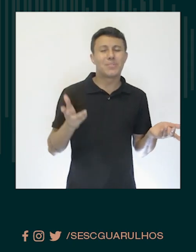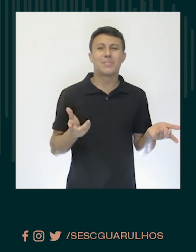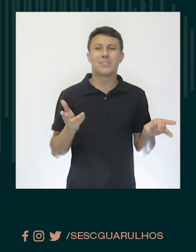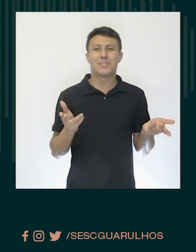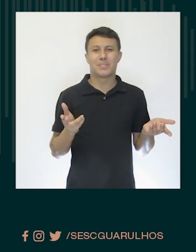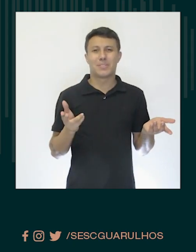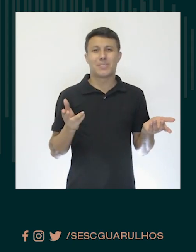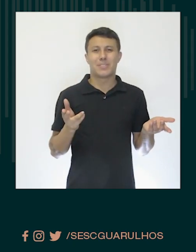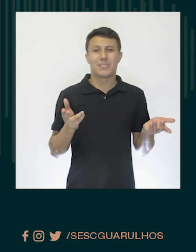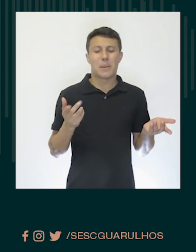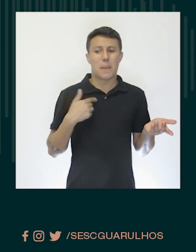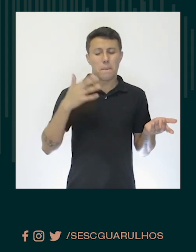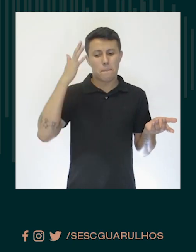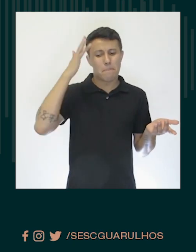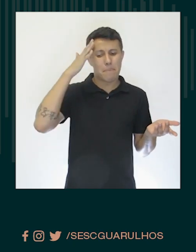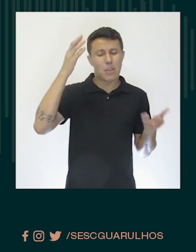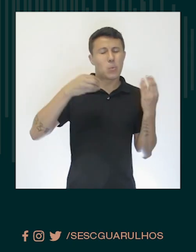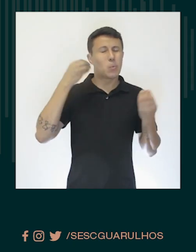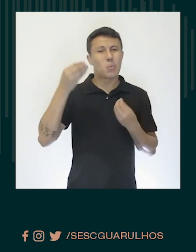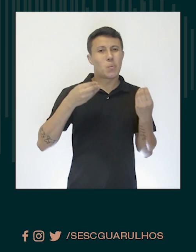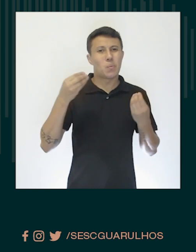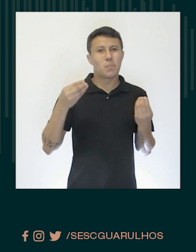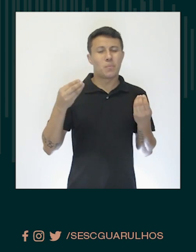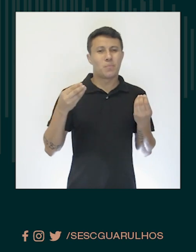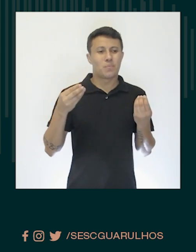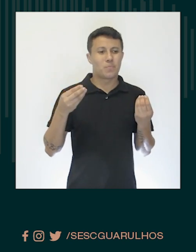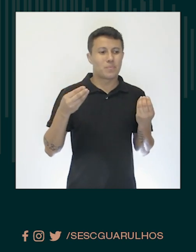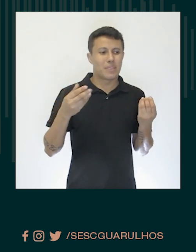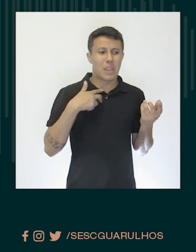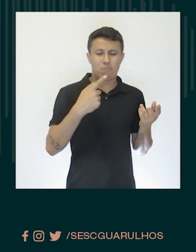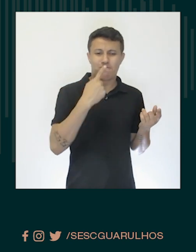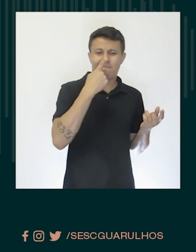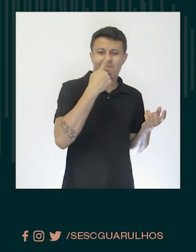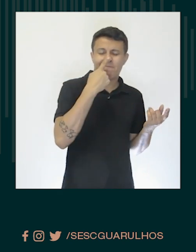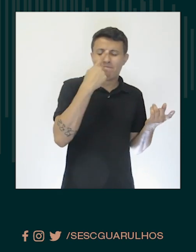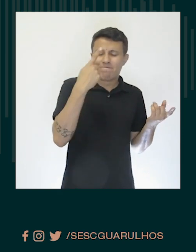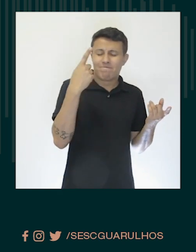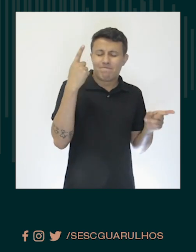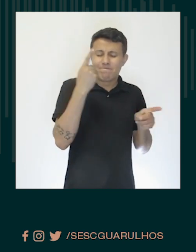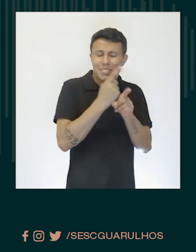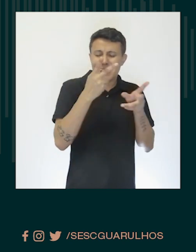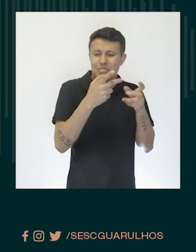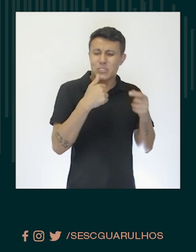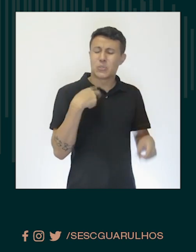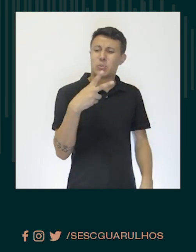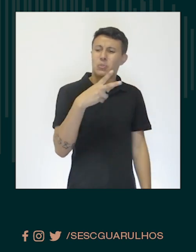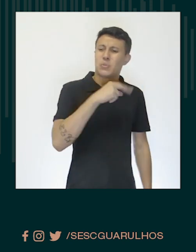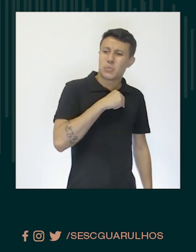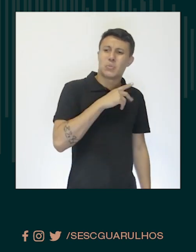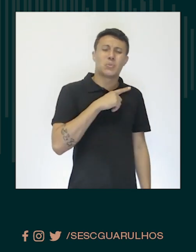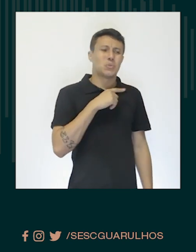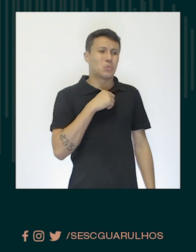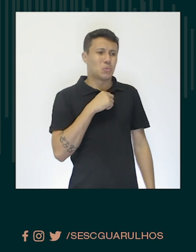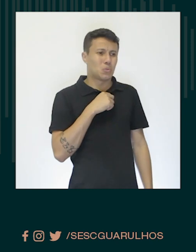eu penso muito sobre essa, tipo, uma parada que eu me identifiquei muito durante um tempo, até falei, nossa, tem que desconectar disso um